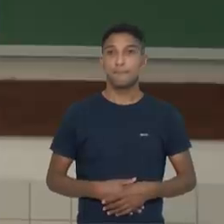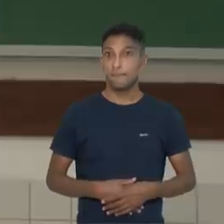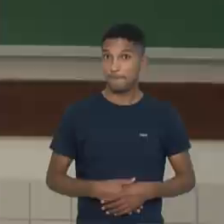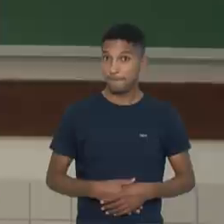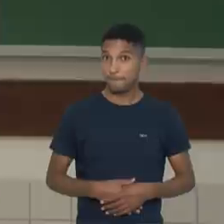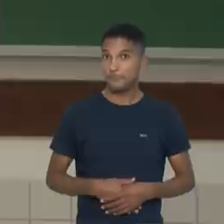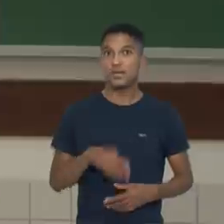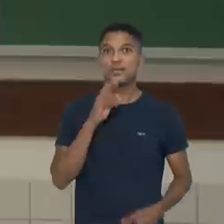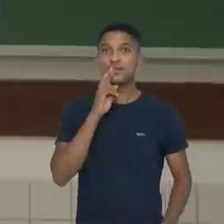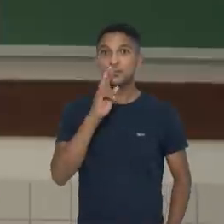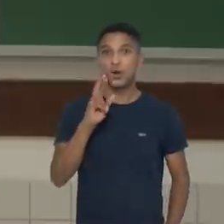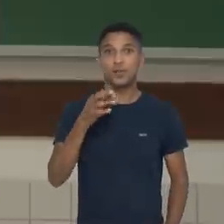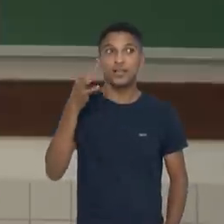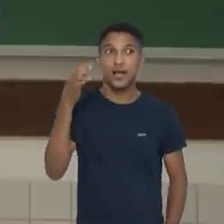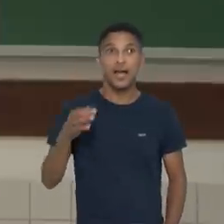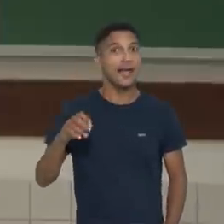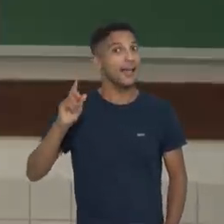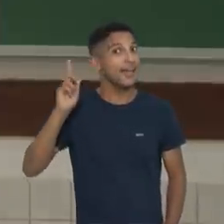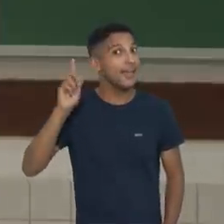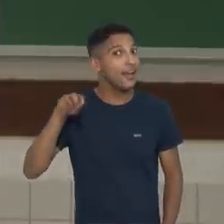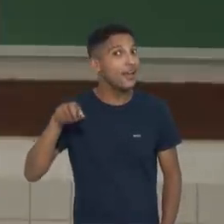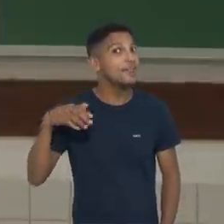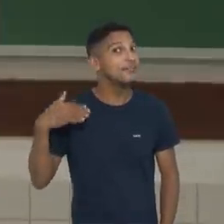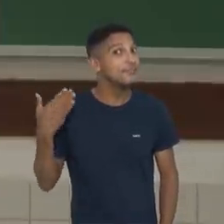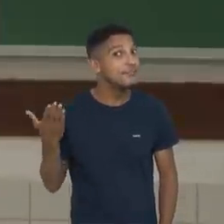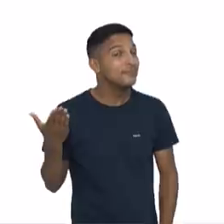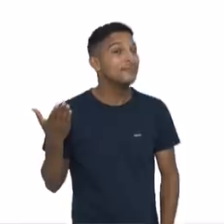E a opção correta é